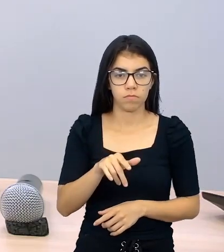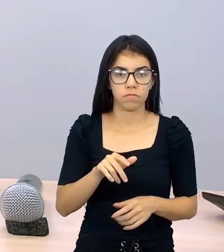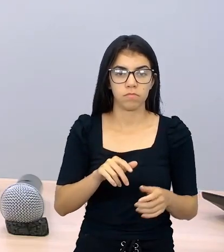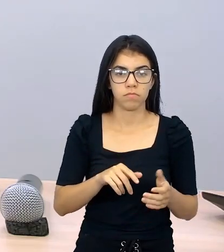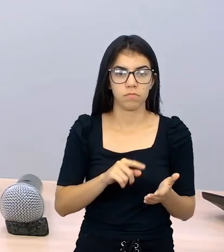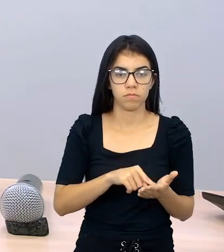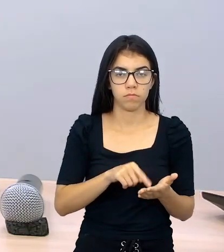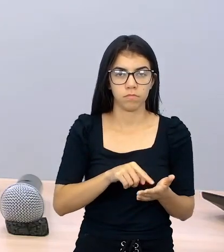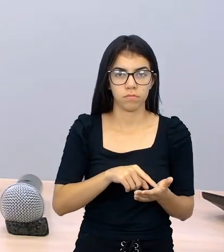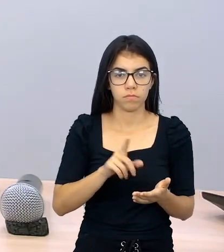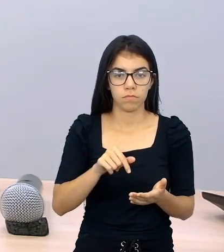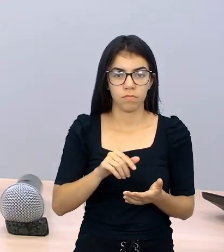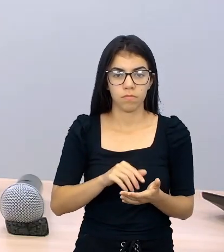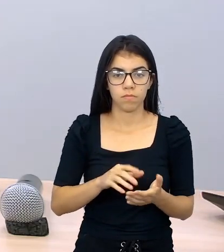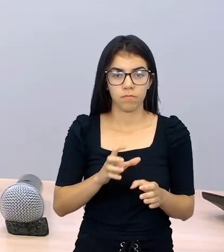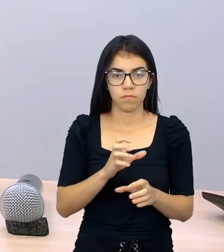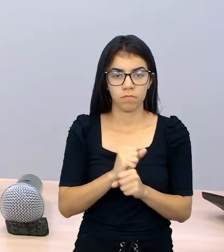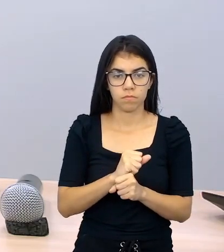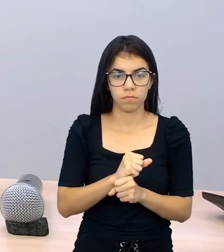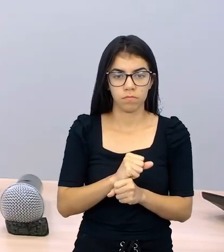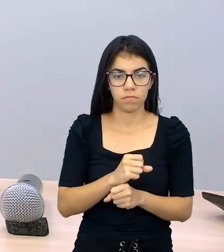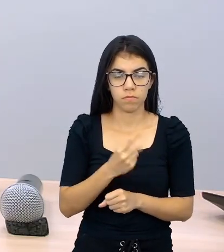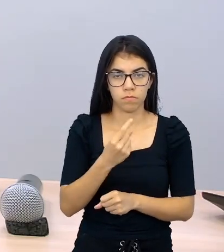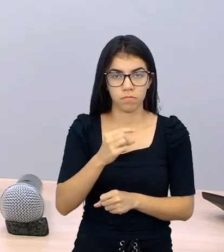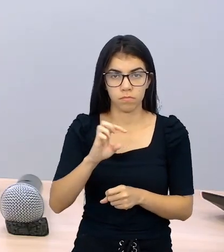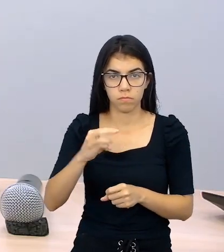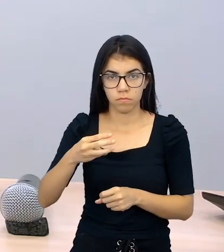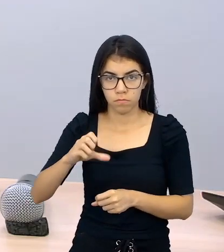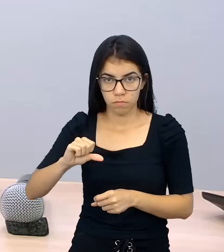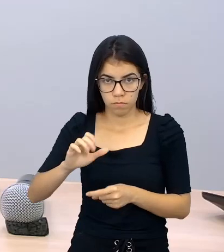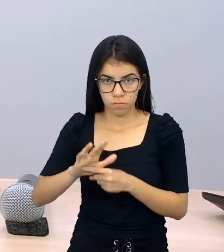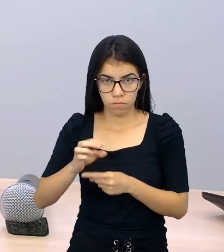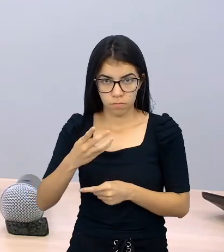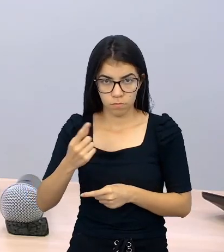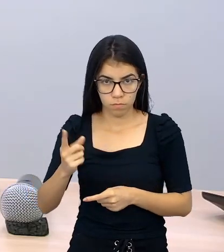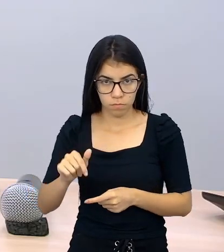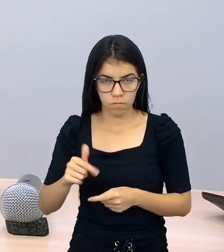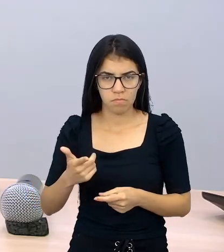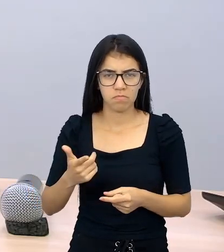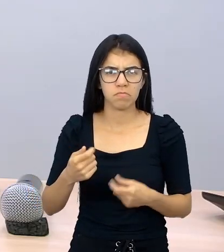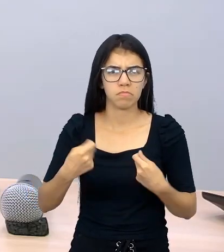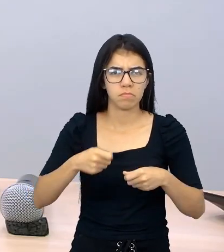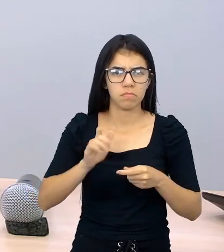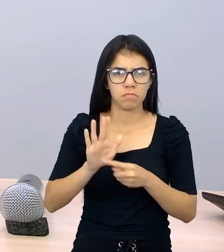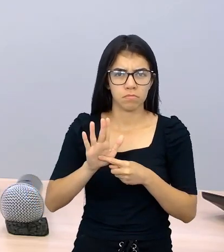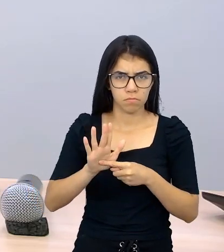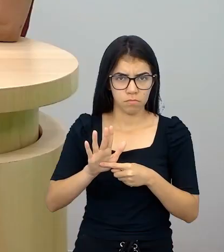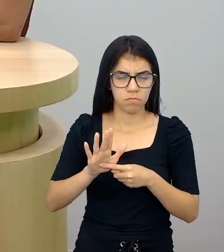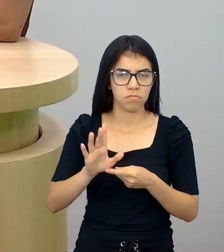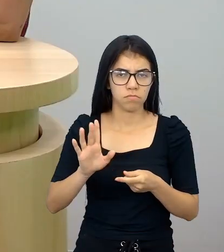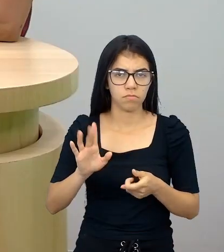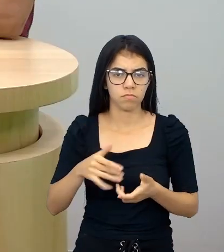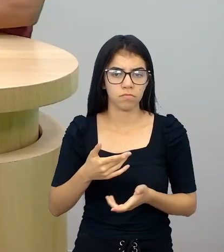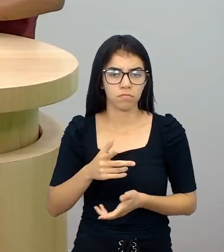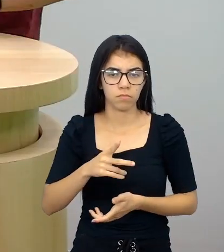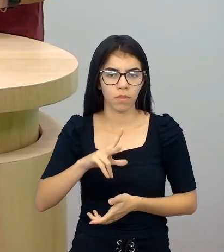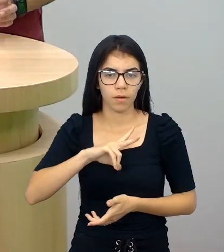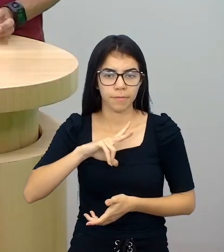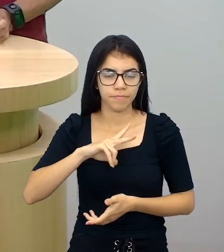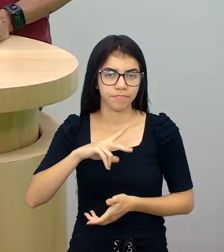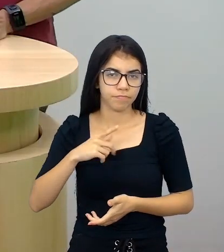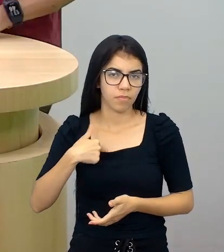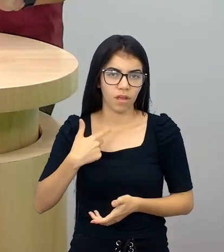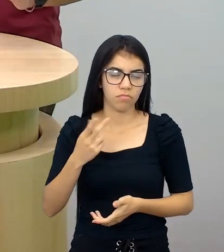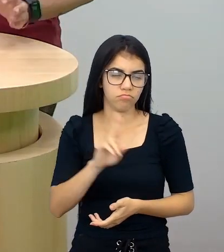lá na calculadora, eu vou somar o menos 39 com o menos 41. Será que eu preciso colocar esse menos? O que você Olha, acha, Roberto, Osmar? particularmente, eu não coloco, eu